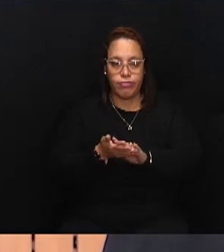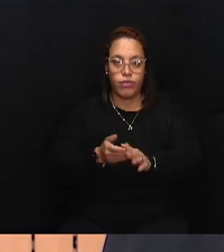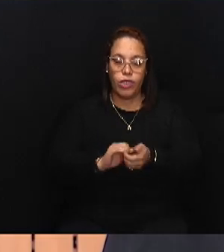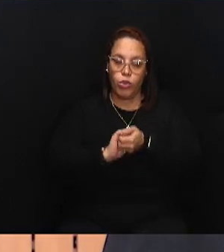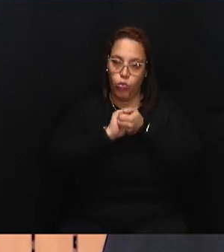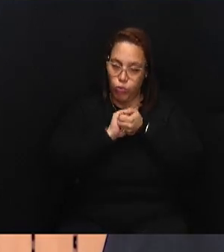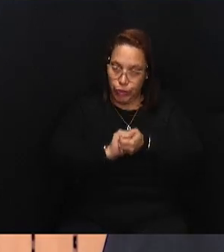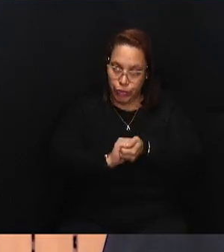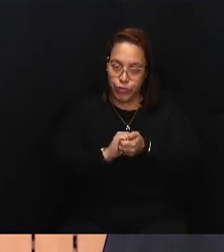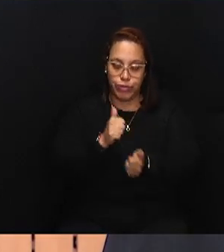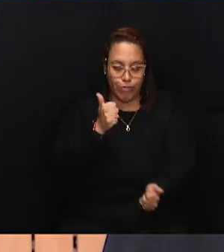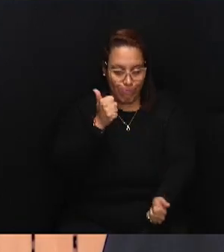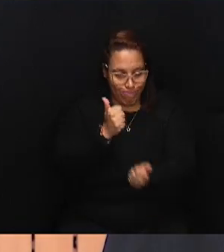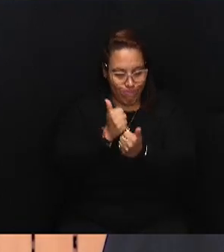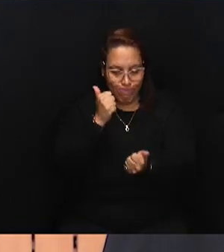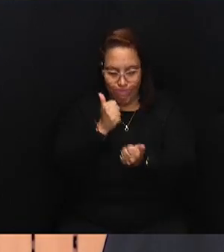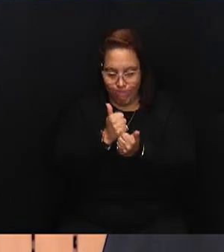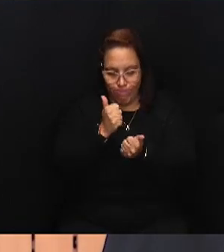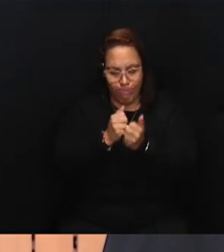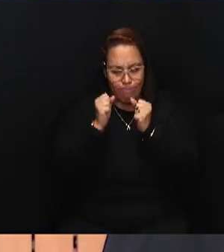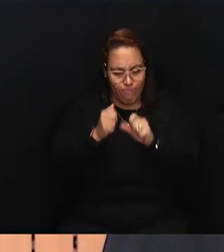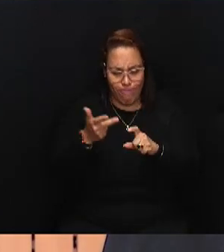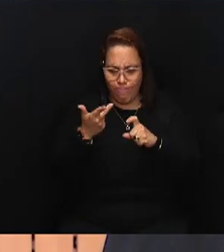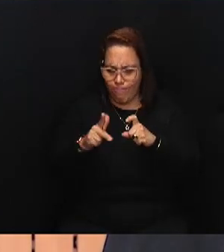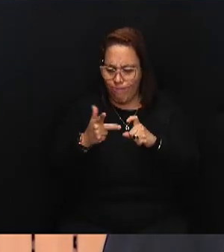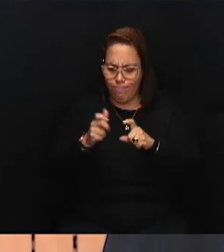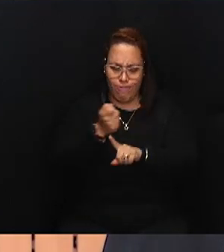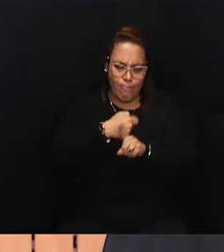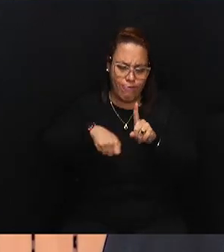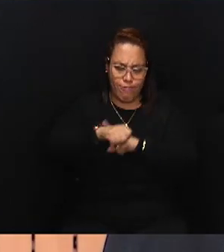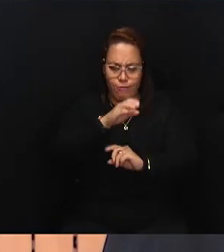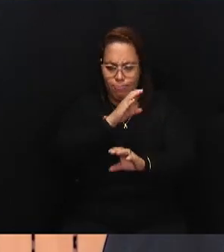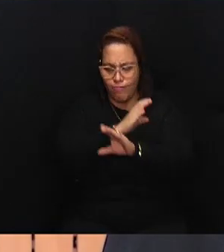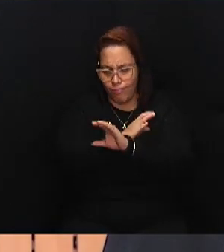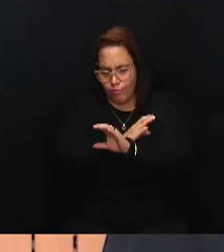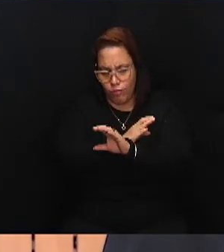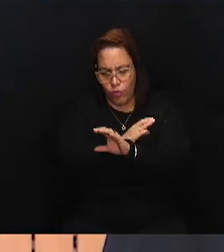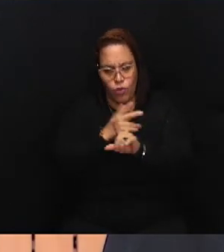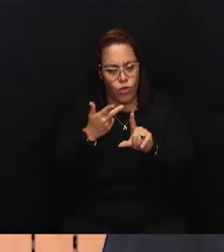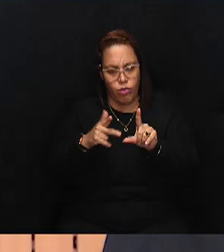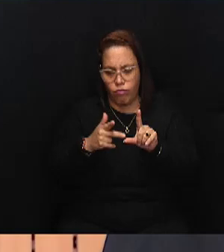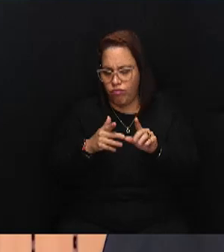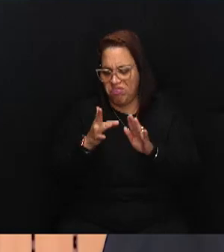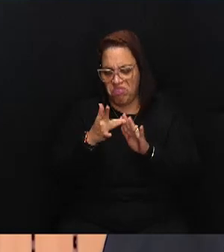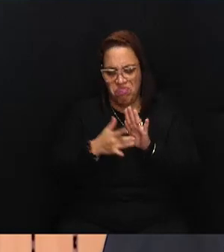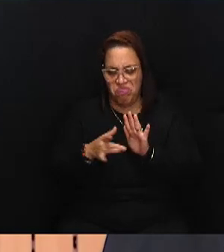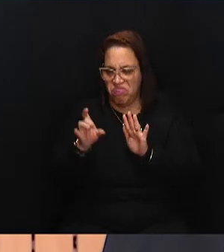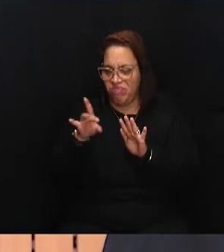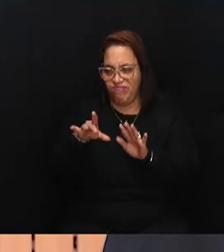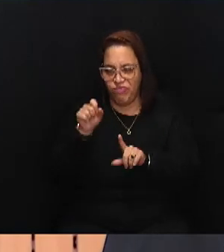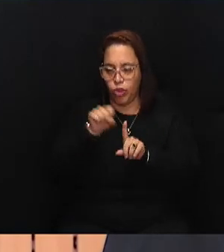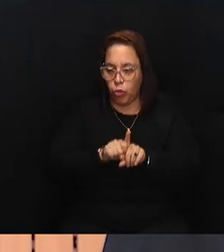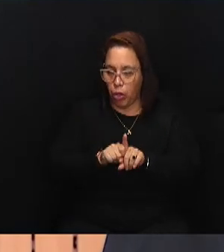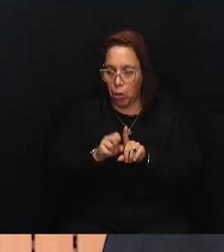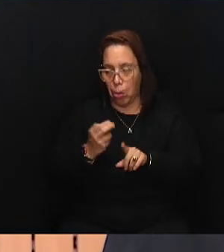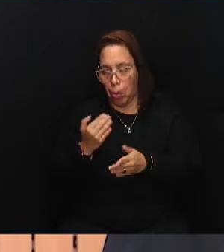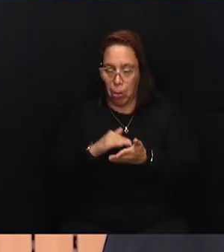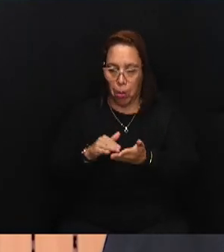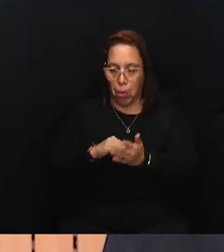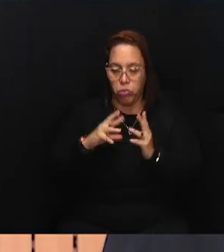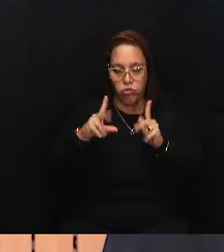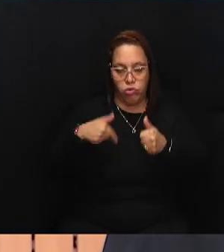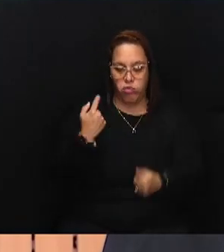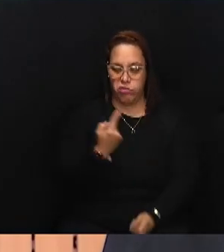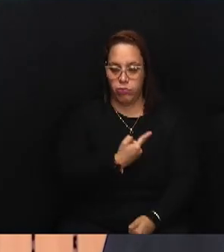aí, se juntar, seja Poder Executivo, seja sociedade civil, não pode ser uma pauta somente de uma secretaria, e sim de todos